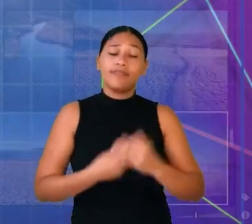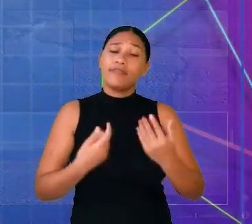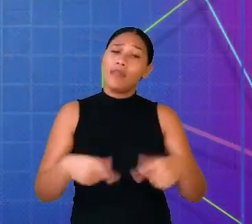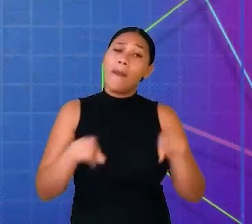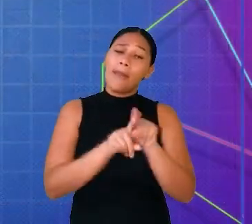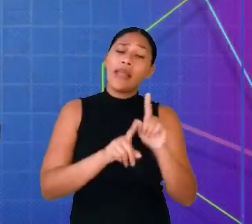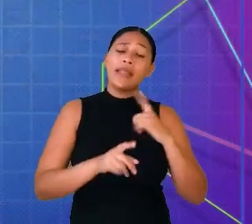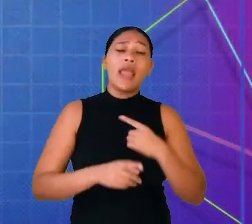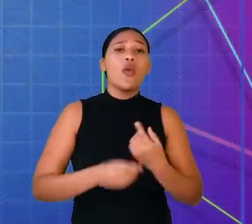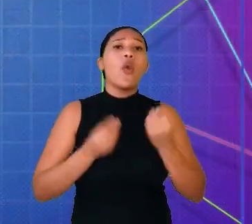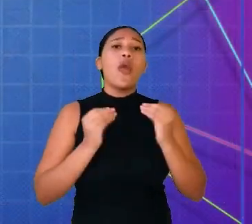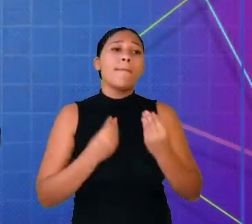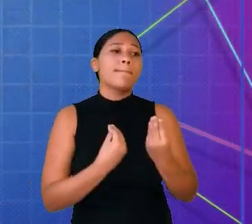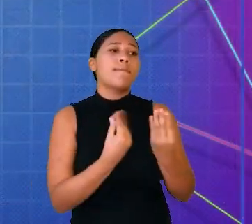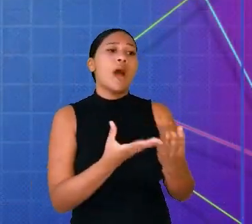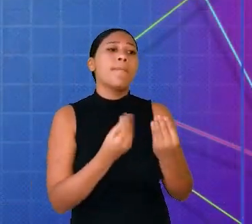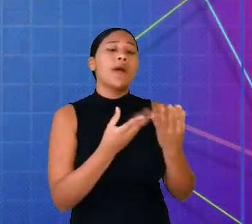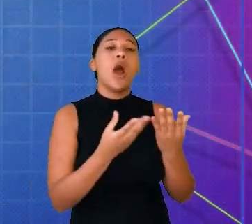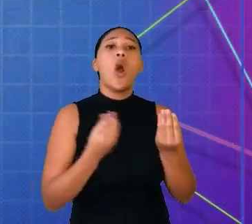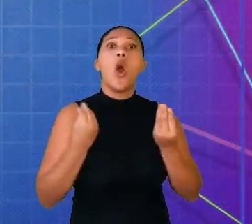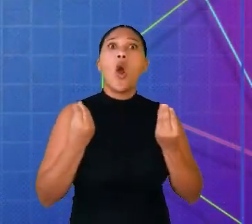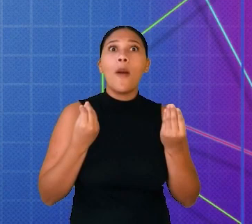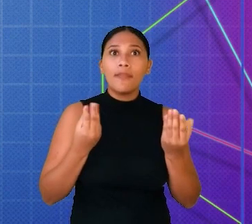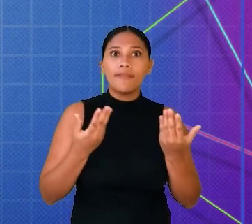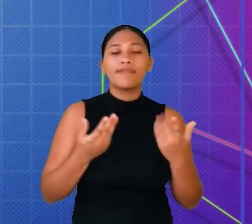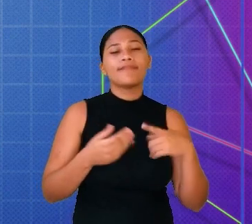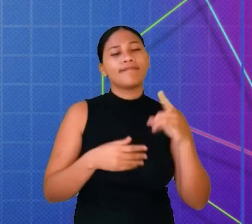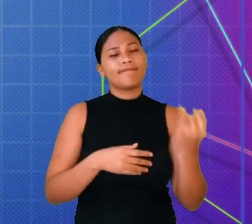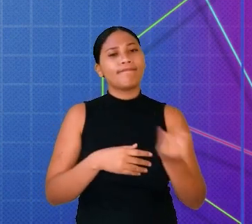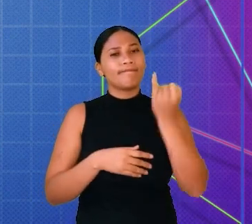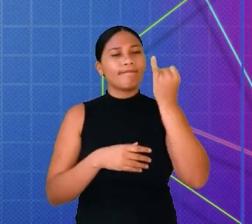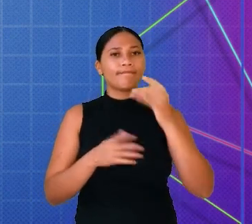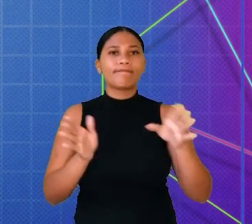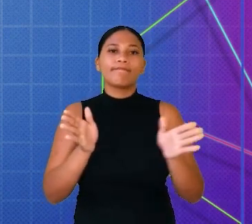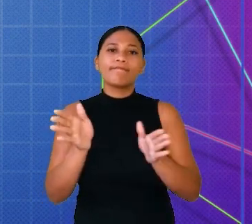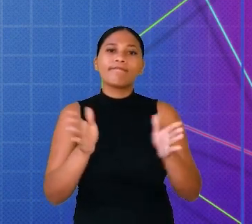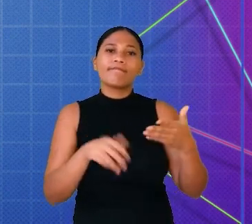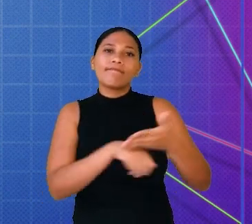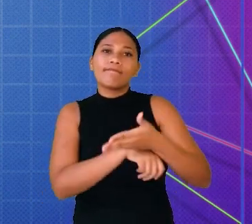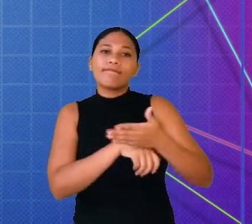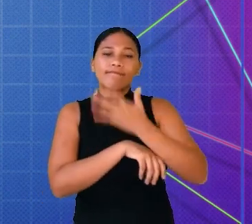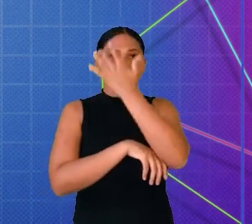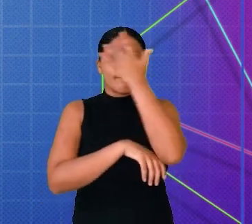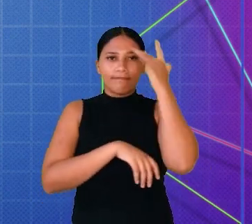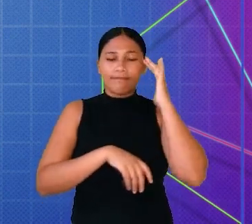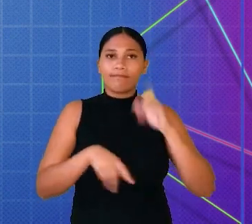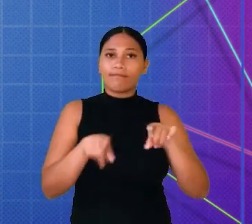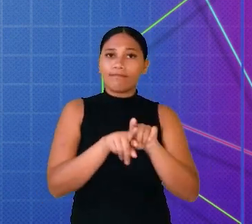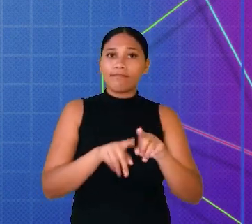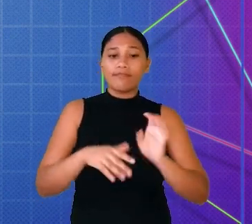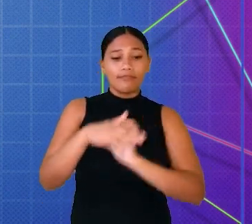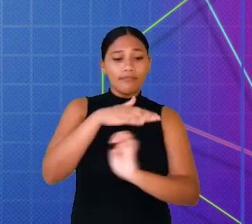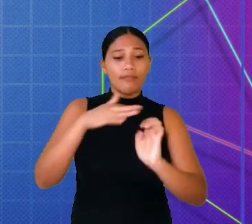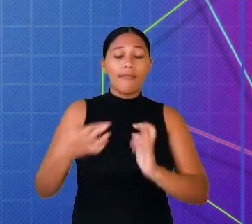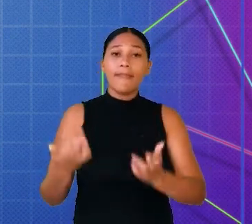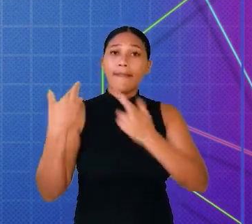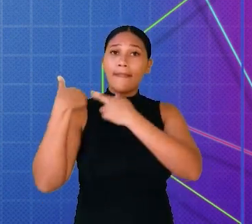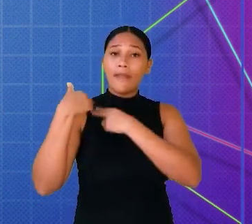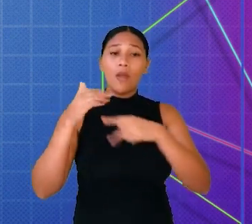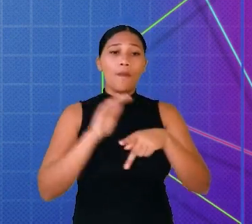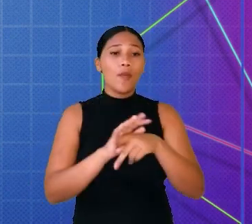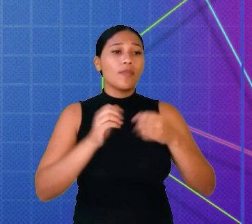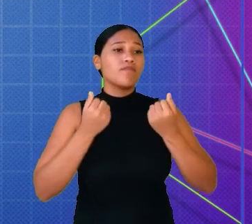ferramentas. E aí também tem a distribuição, parte de suma importância para o acesso de pessoas ao jogo, e é onde tem empresas que